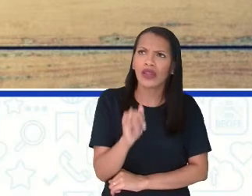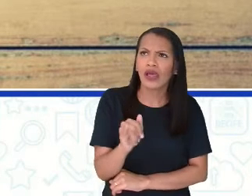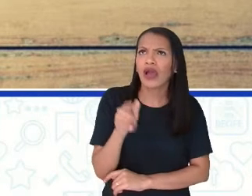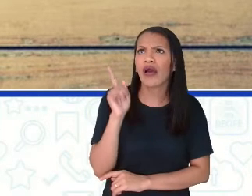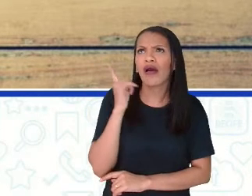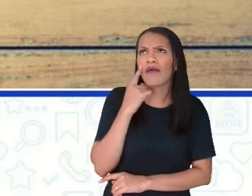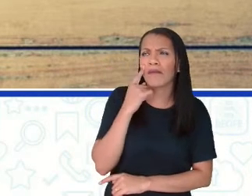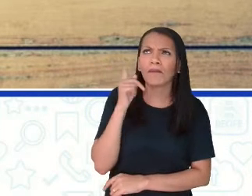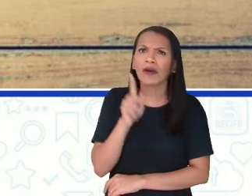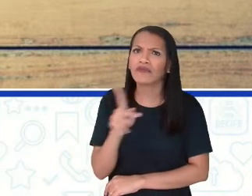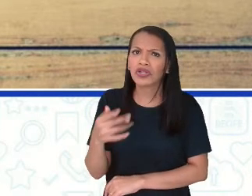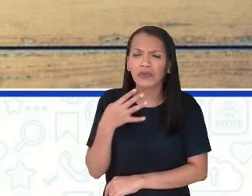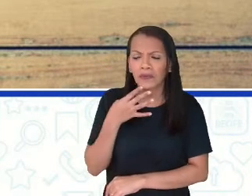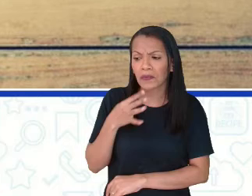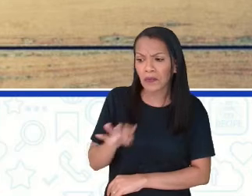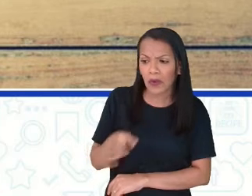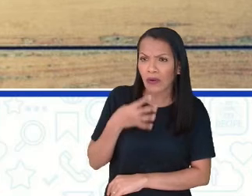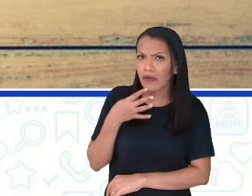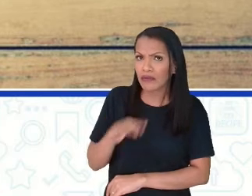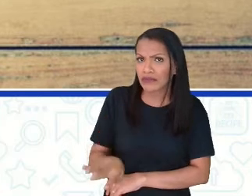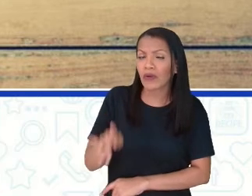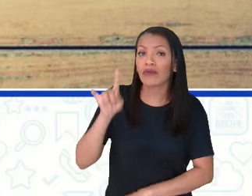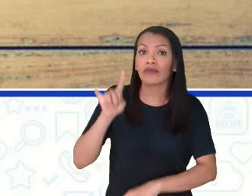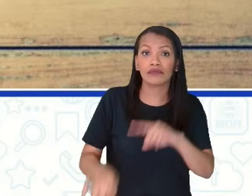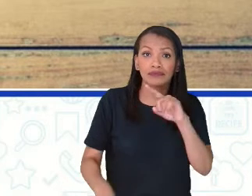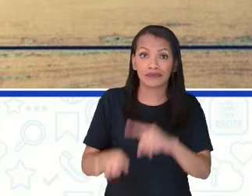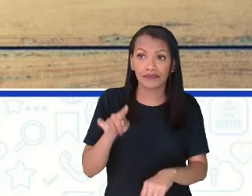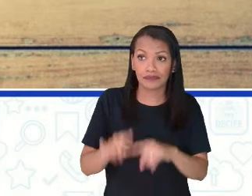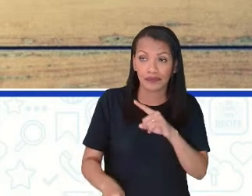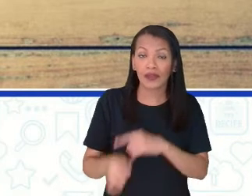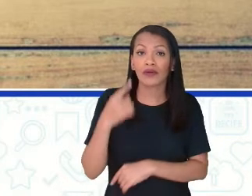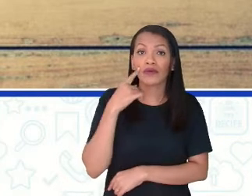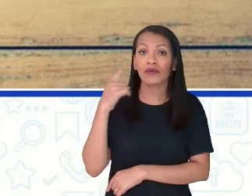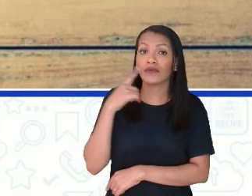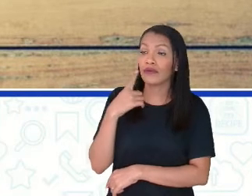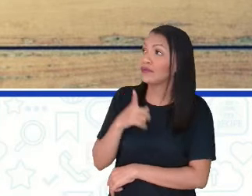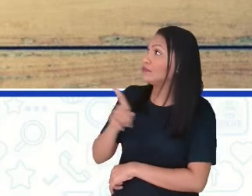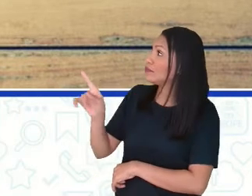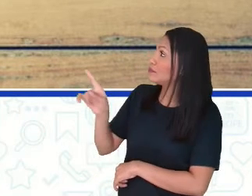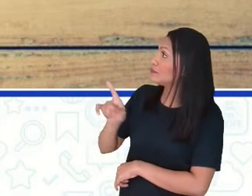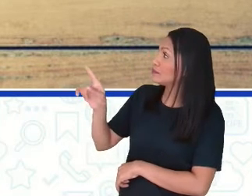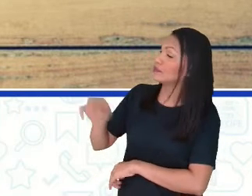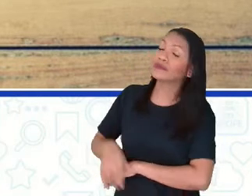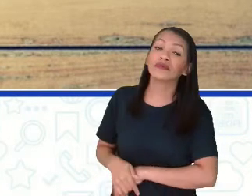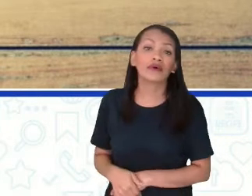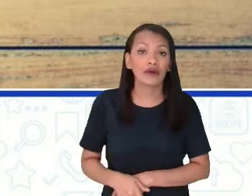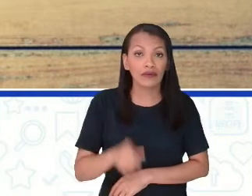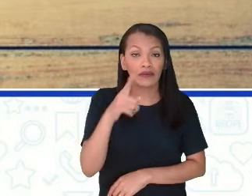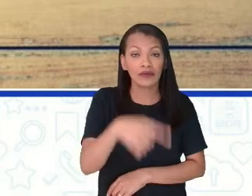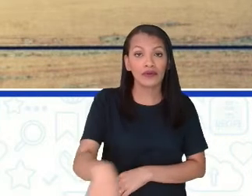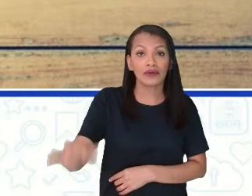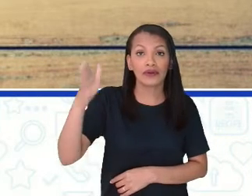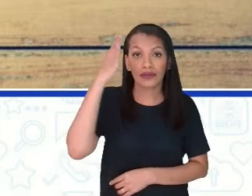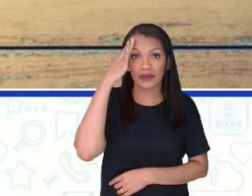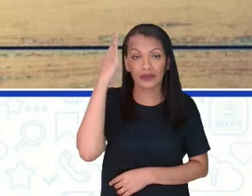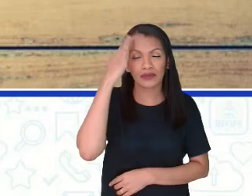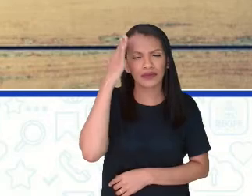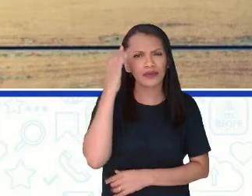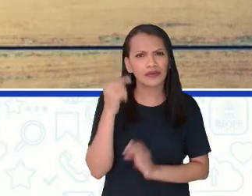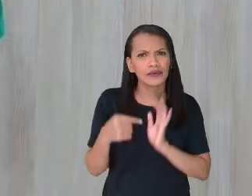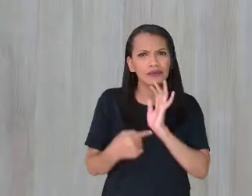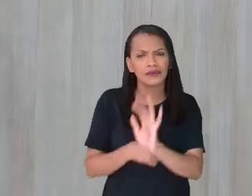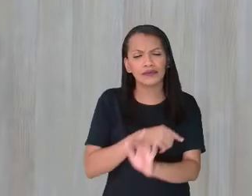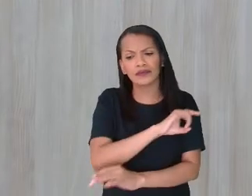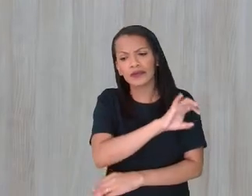eu não vi ainda, eu não conheço ainda esse instrumento. Então, eu vou apontar aqui para o desenho para a gente poder mostrar cada